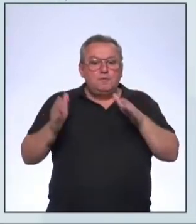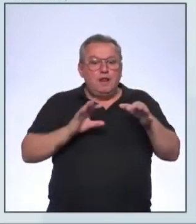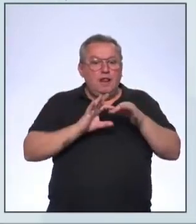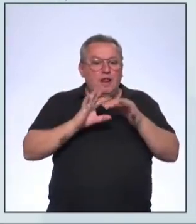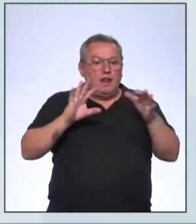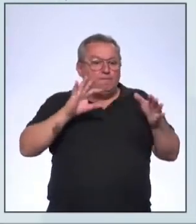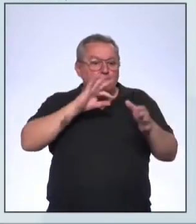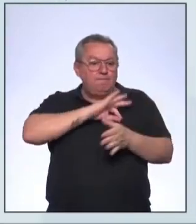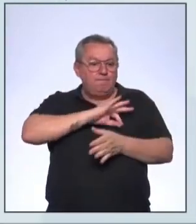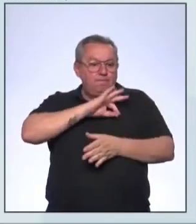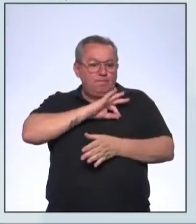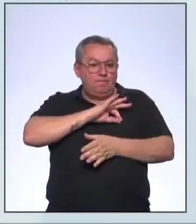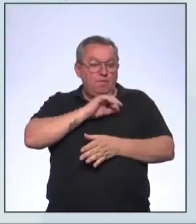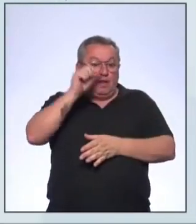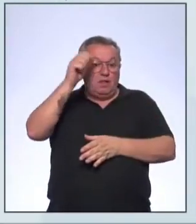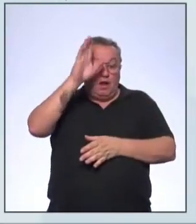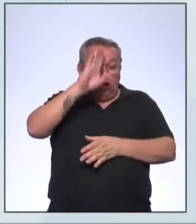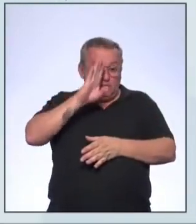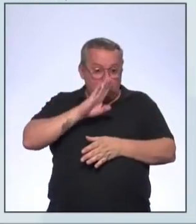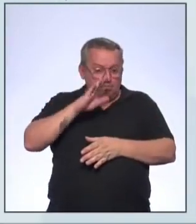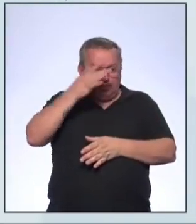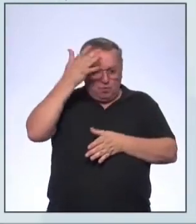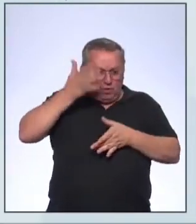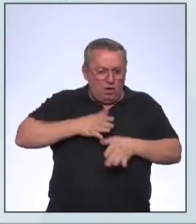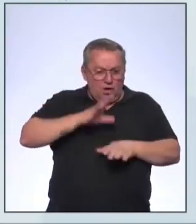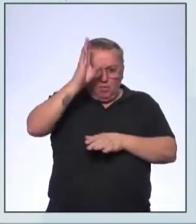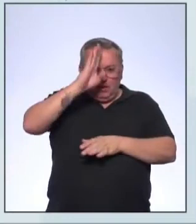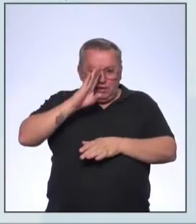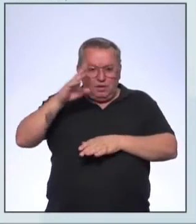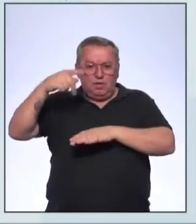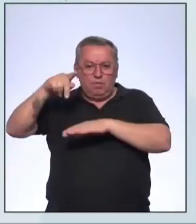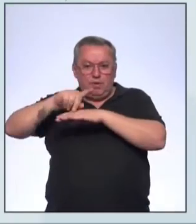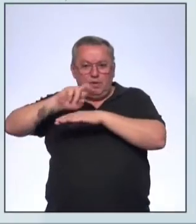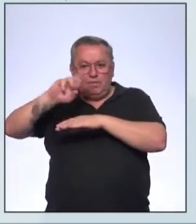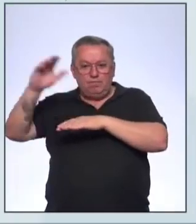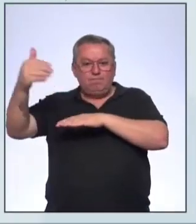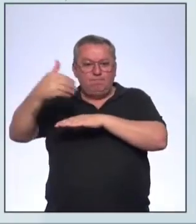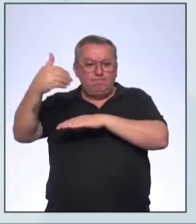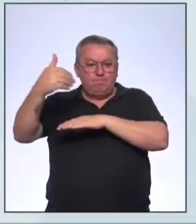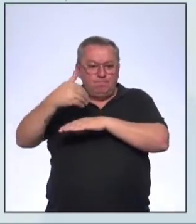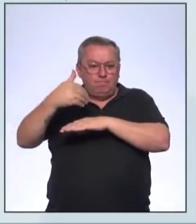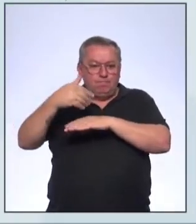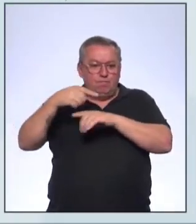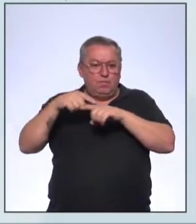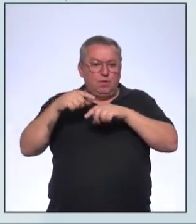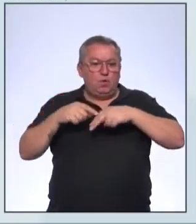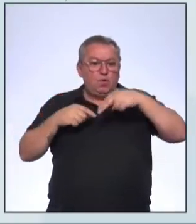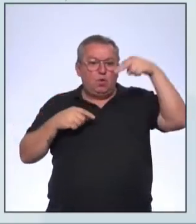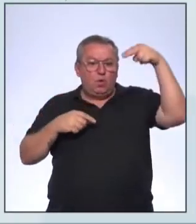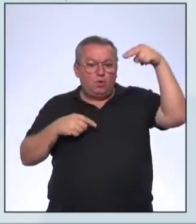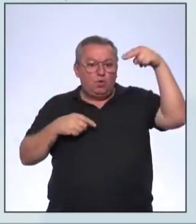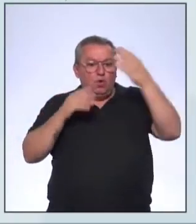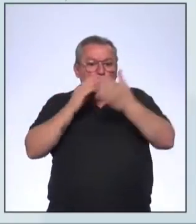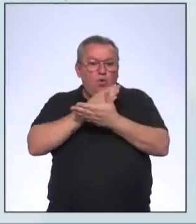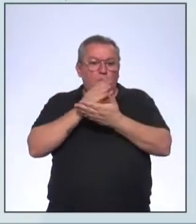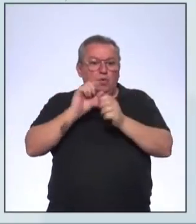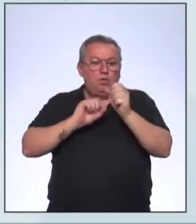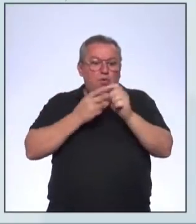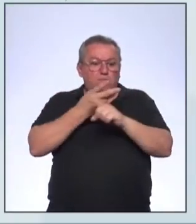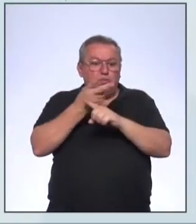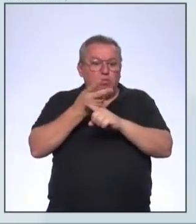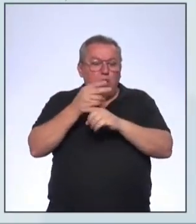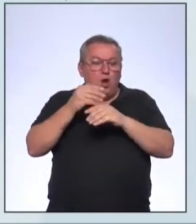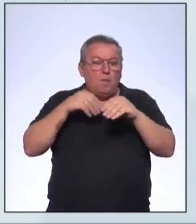livres e assalariados, nacionais e estrangeiros. Já no extremo norte, iniciou-se o extrativismo da